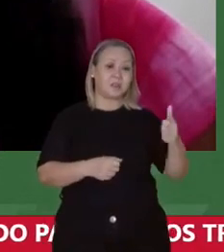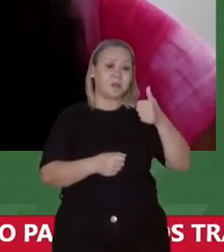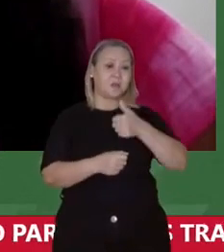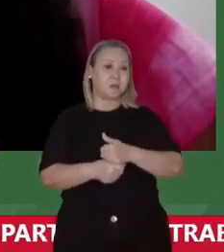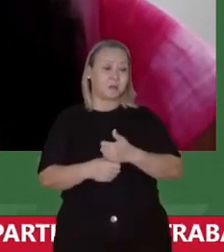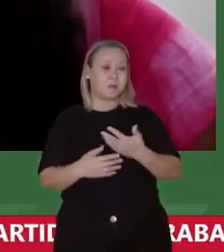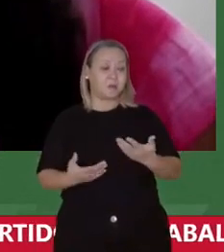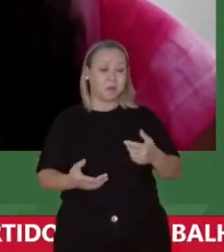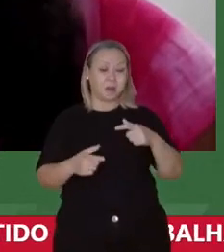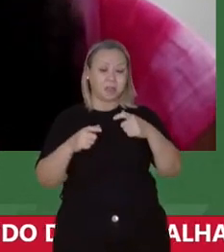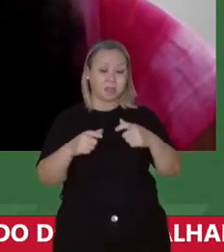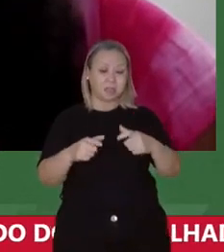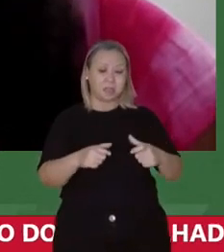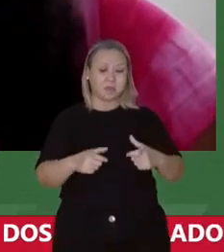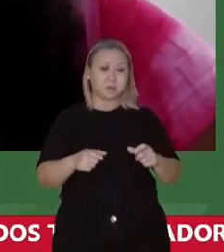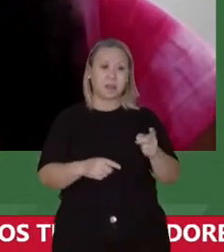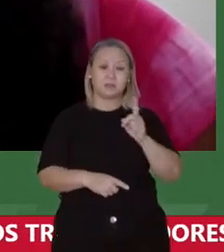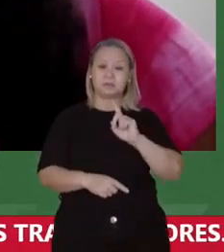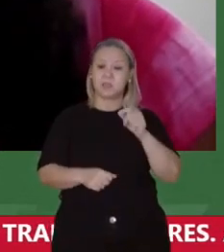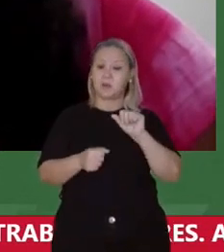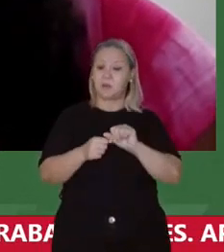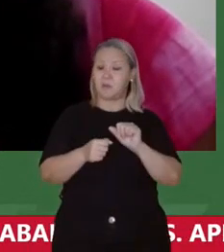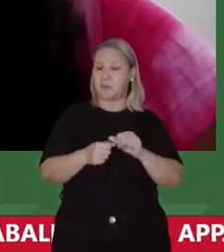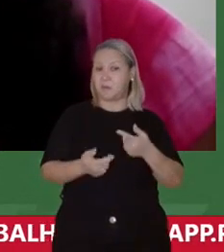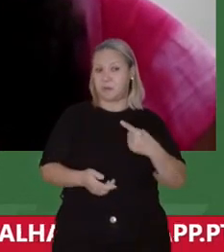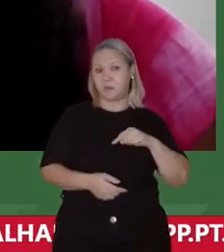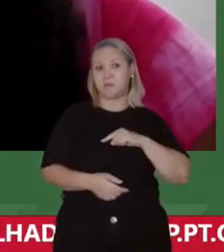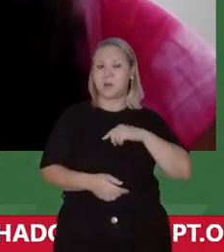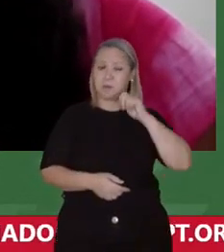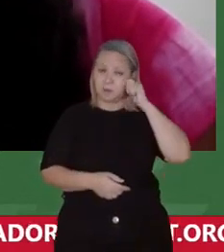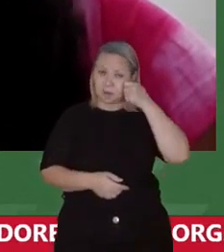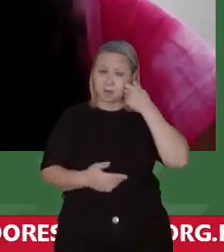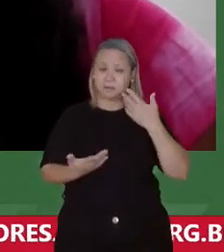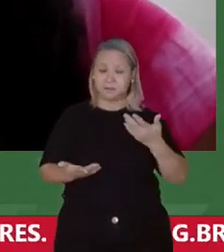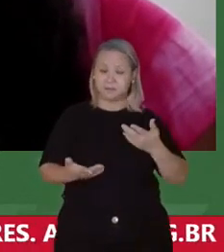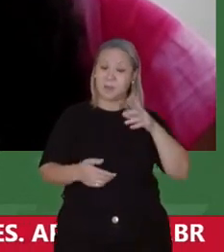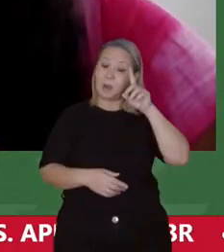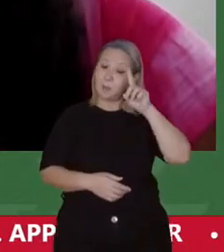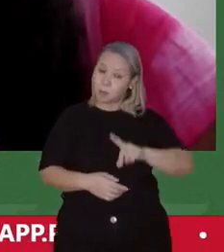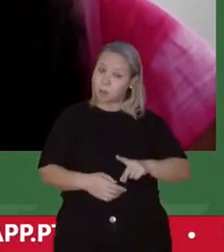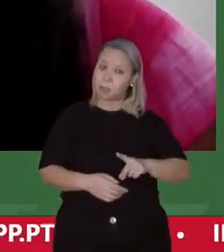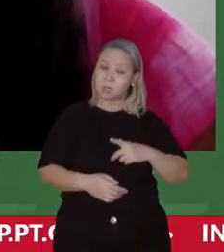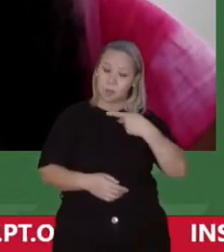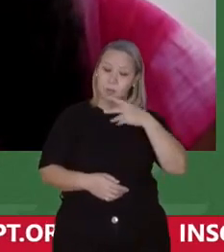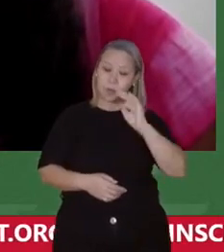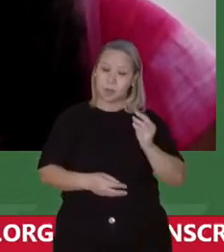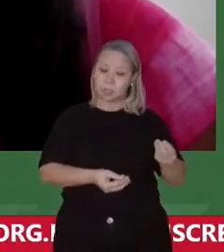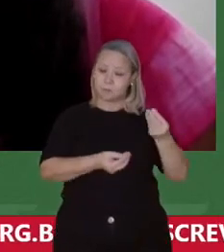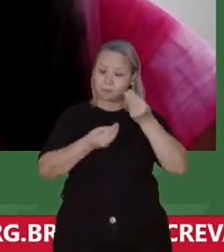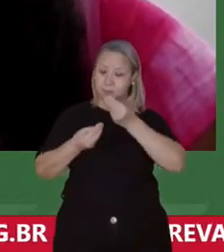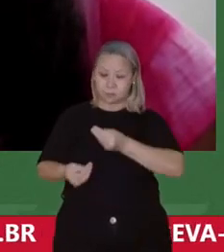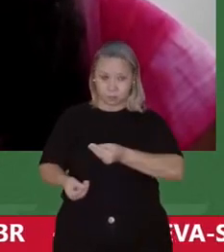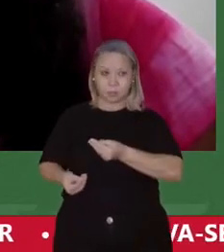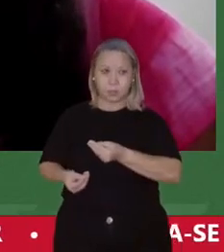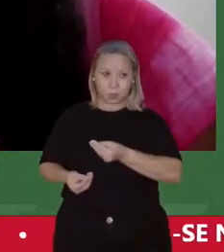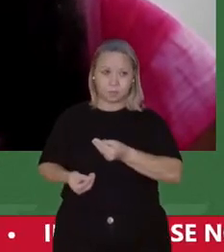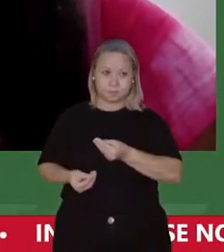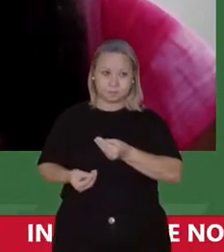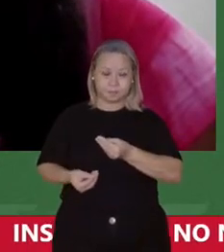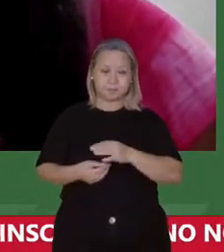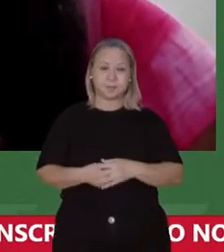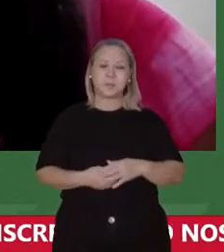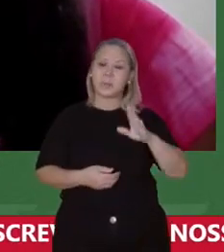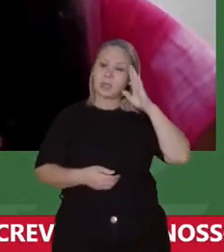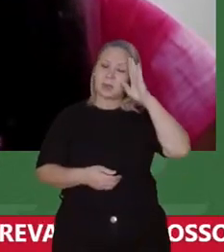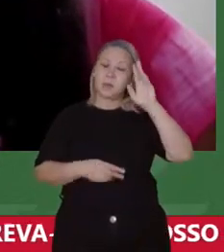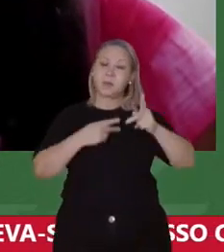majoritariamente esse espaço que não foi feito para nós, mas que, por direito, o PT nos devolveu. E, principalmente,